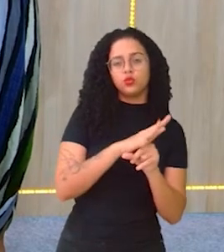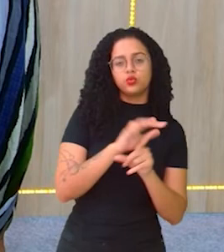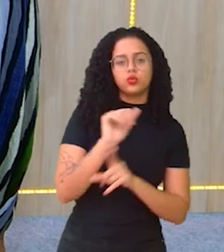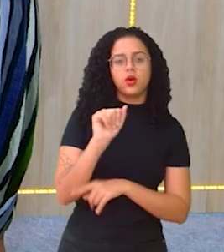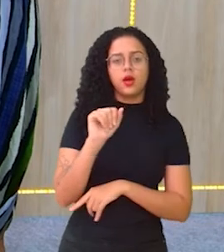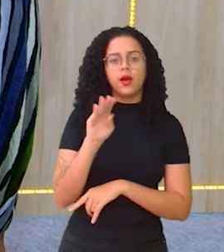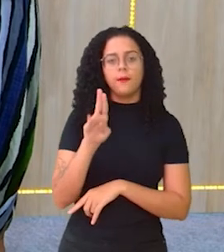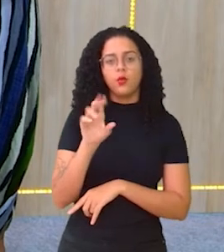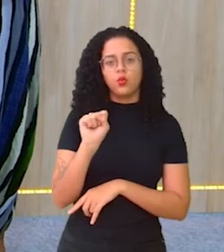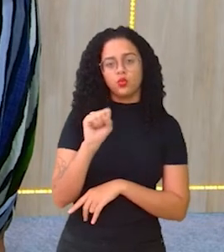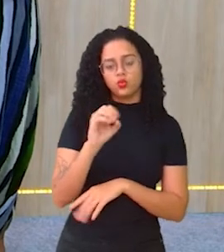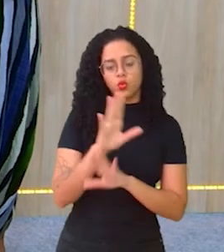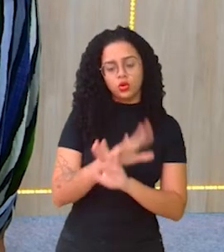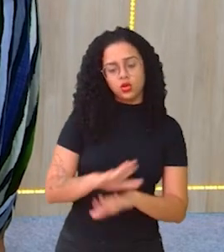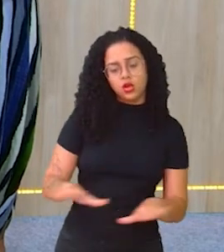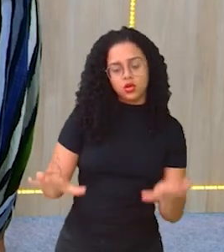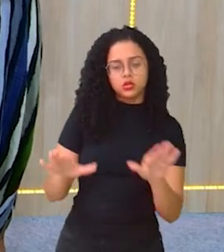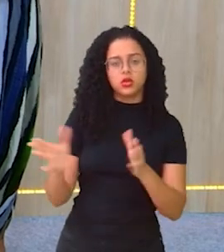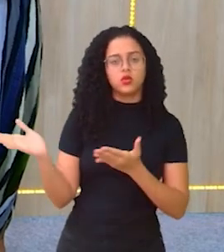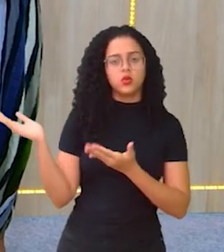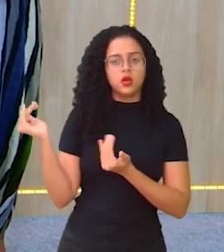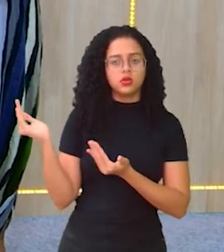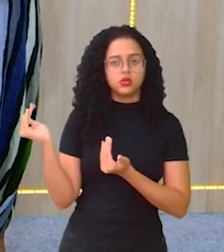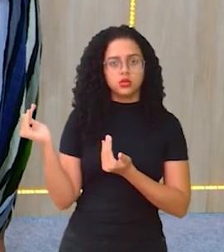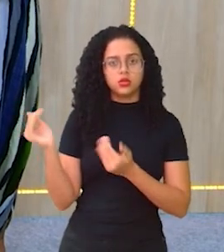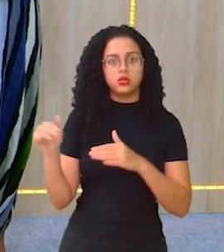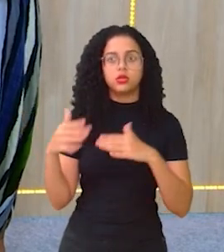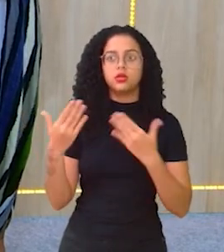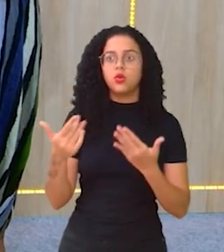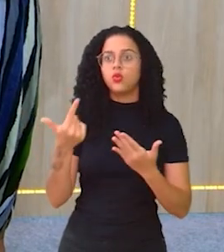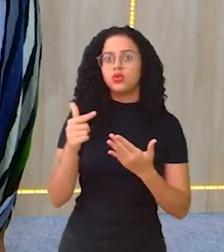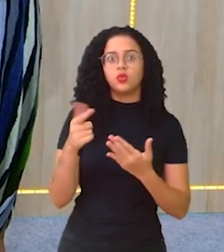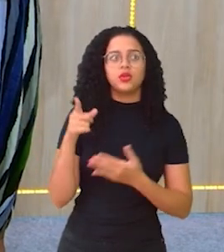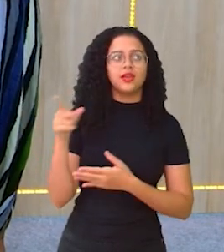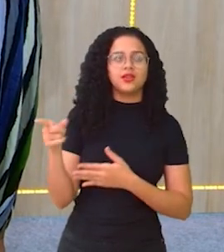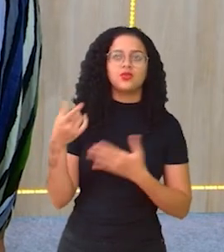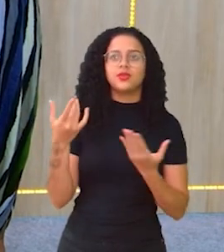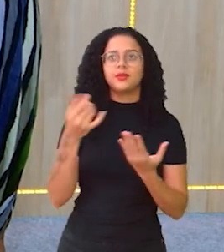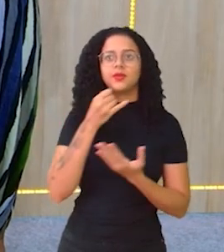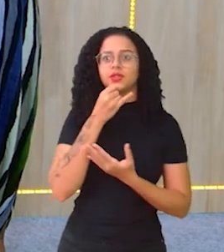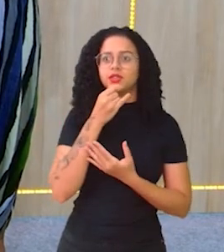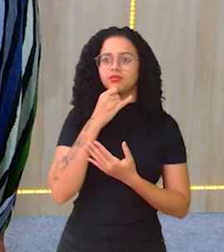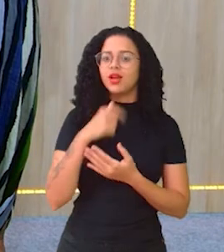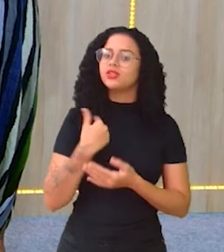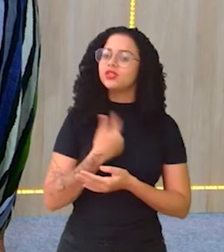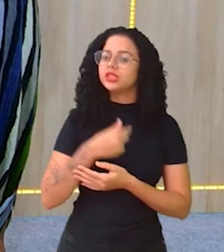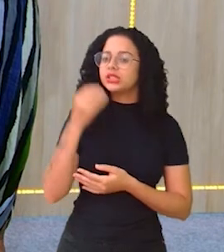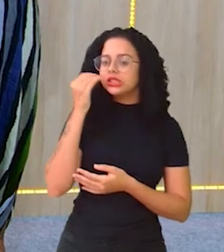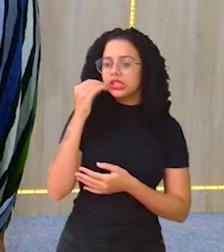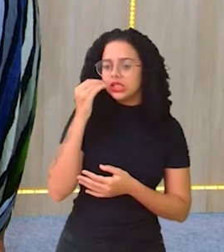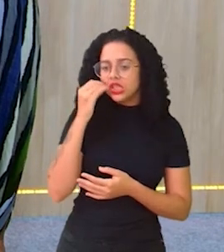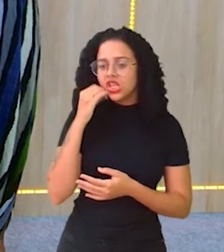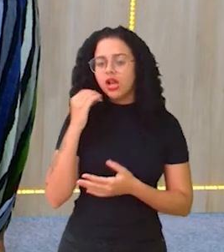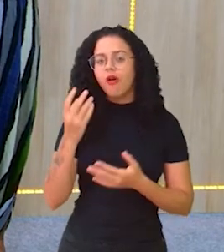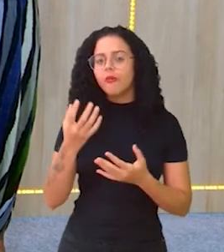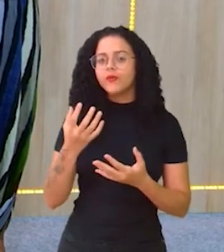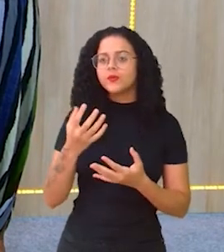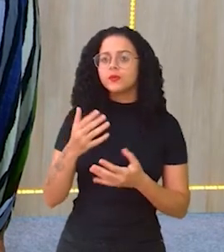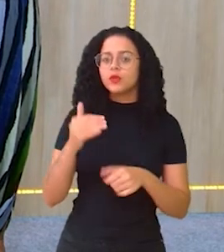com crianças e adolescentes. Então, não tem essa, tá, da gente tentar arrumar uma forma